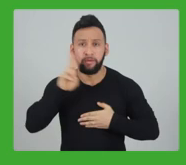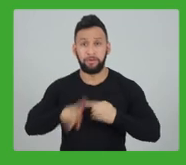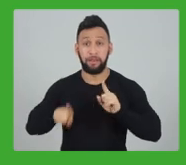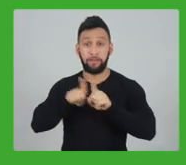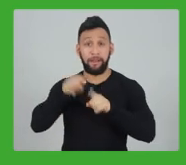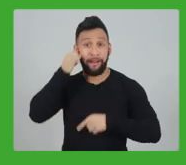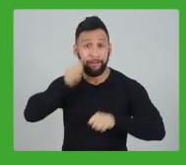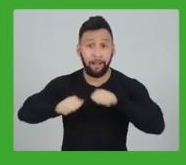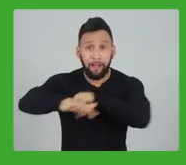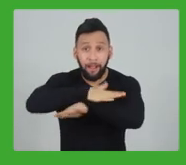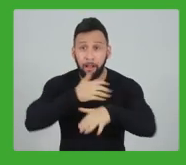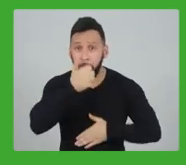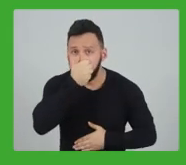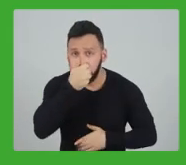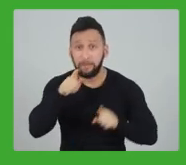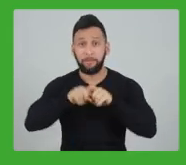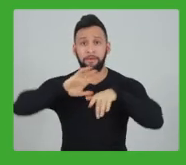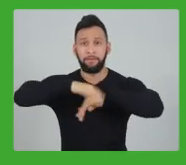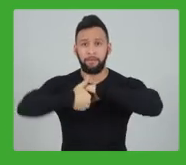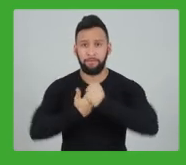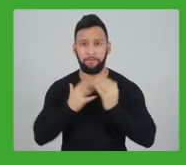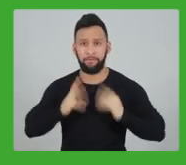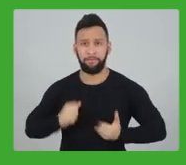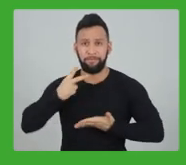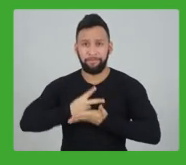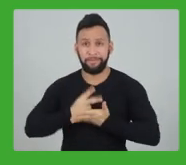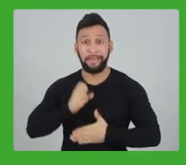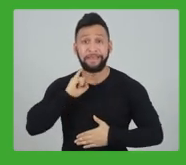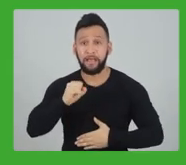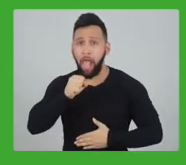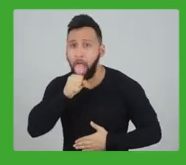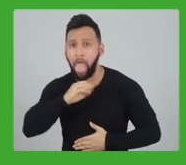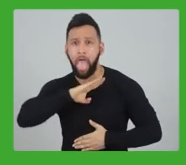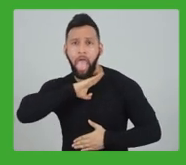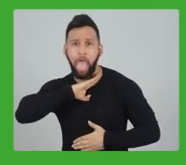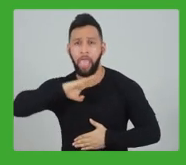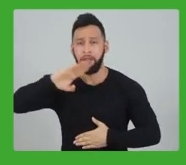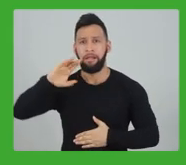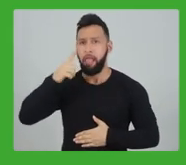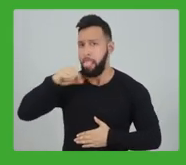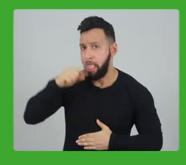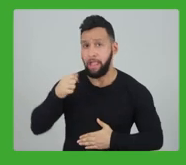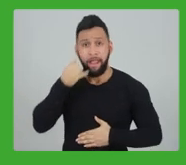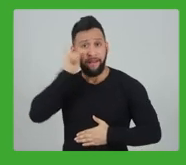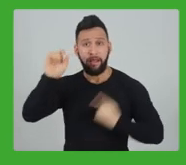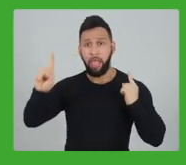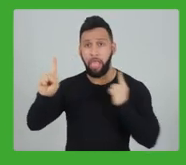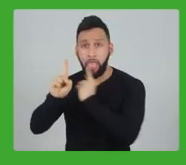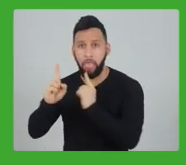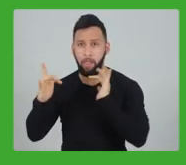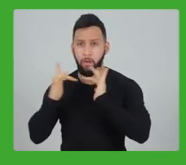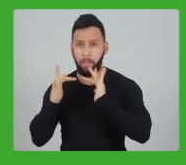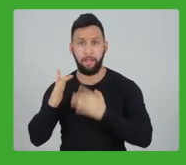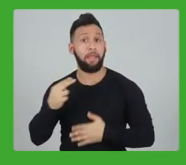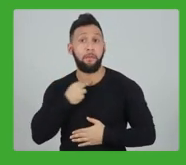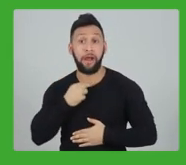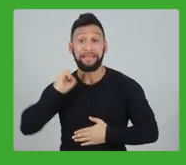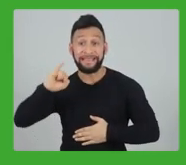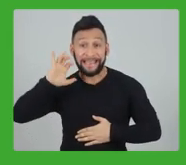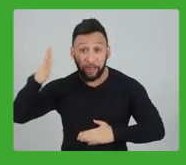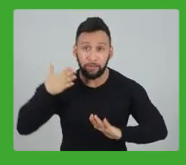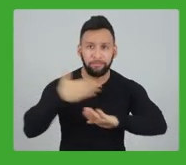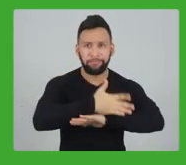use máscara e higienize sempre as mãos. Se estiver com sintomas gripais, evite contato com outras pessoas e, se preciso, procure